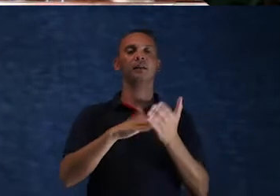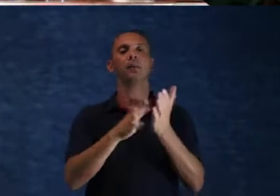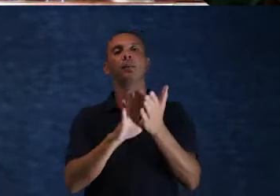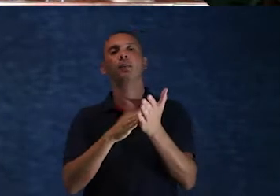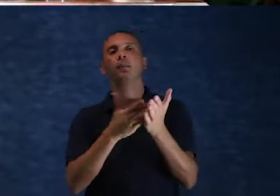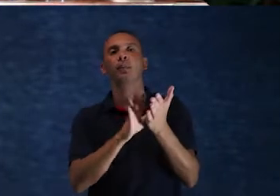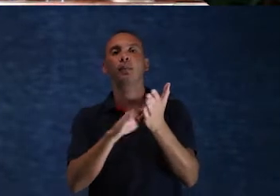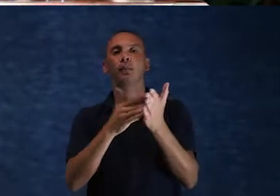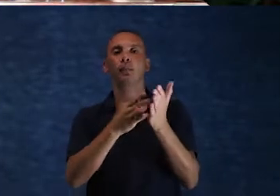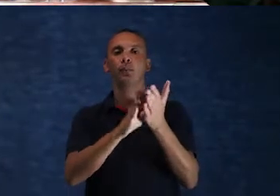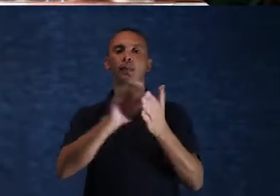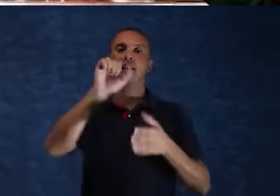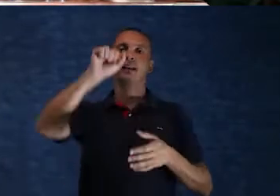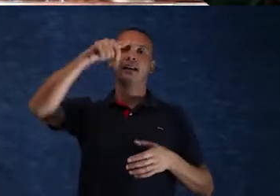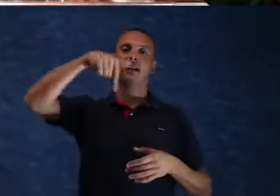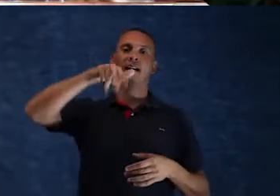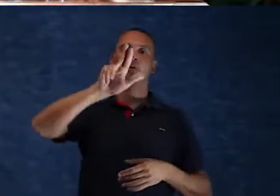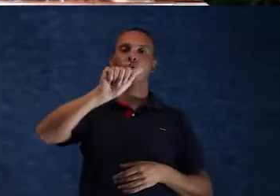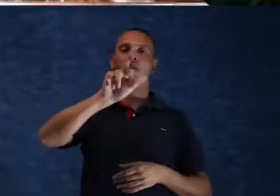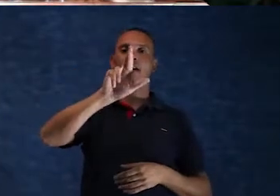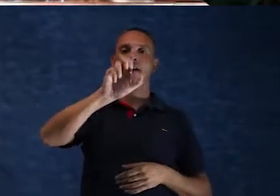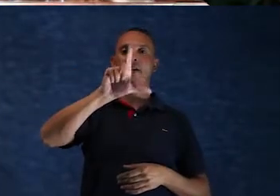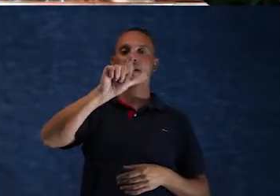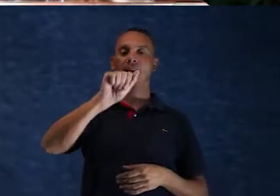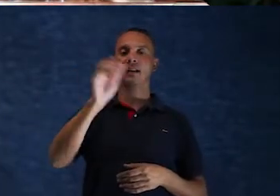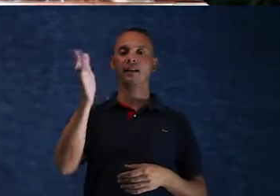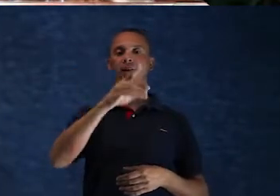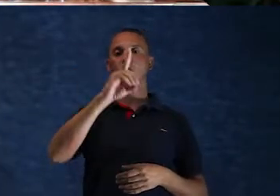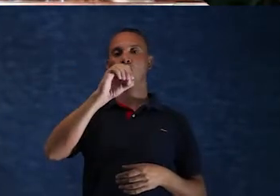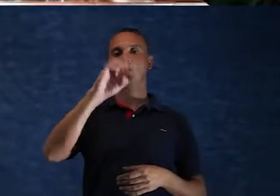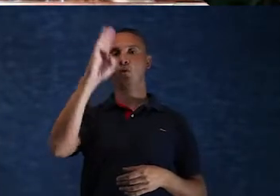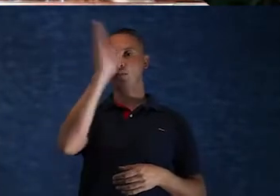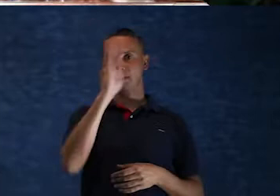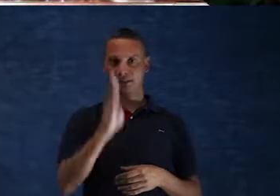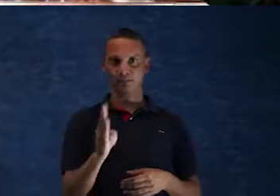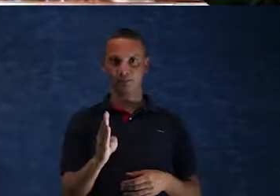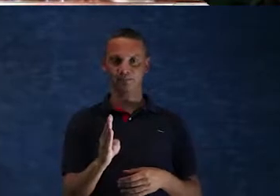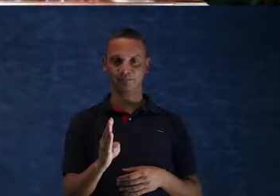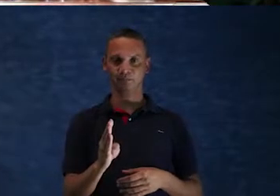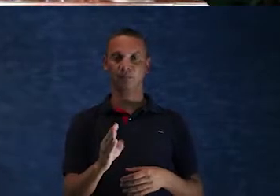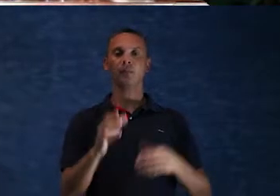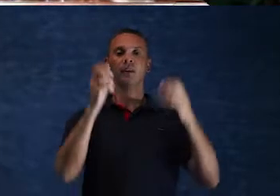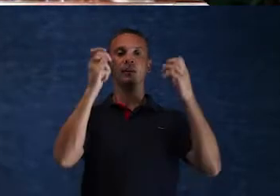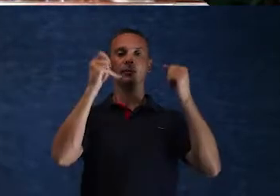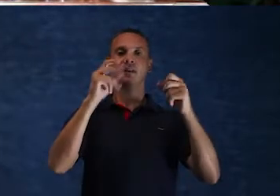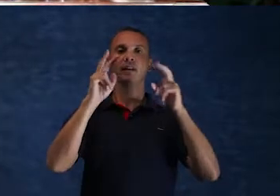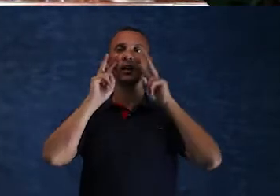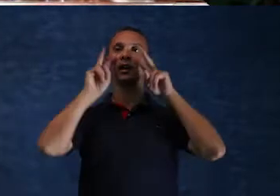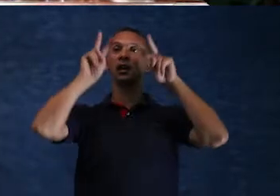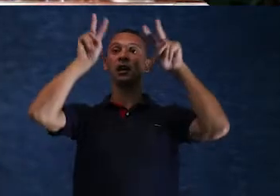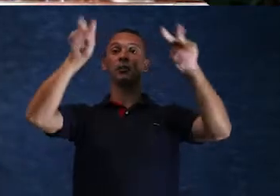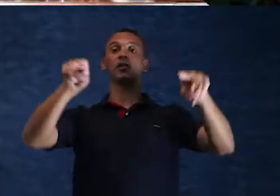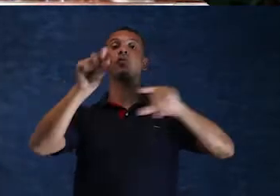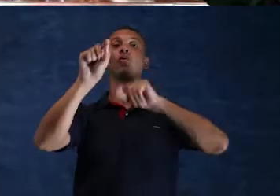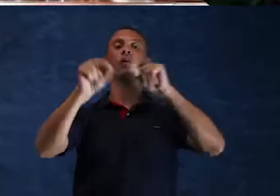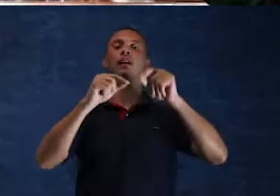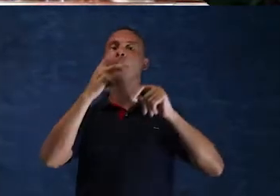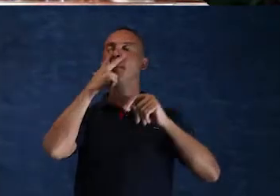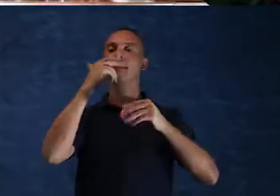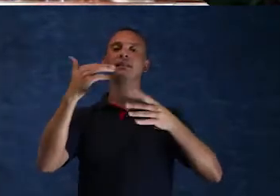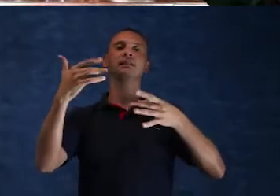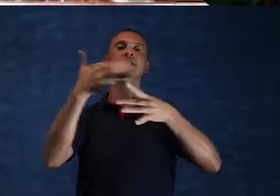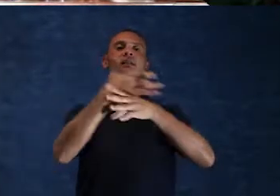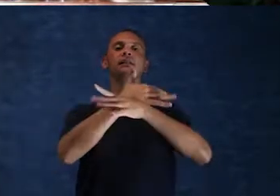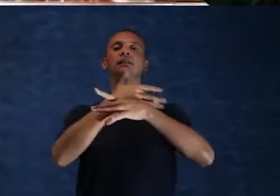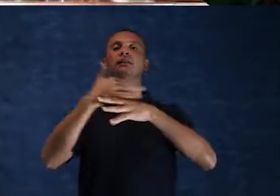do Brasil, de Ari Barroso, no subtítulo Fontes Murmurantes, antecipa a imagem de uma cidade,